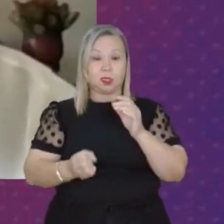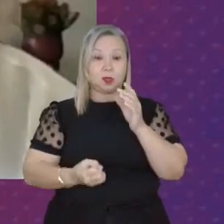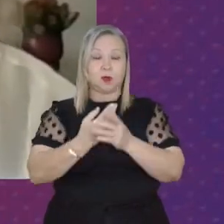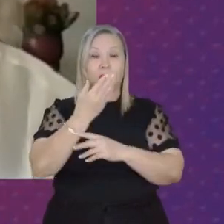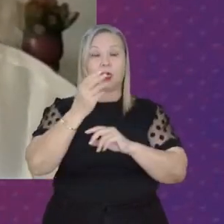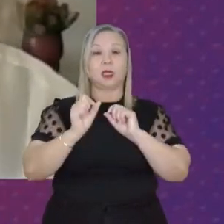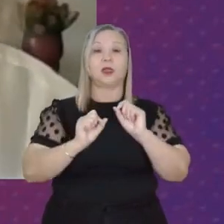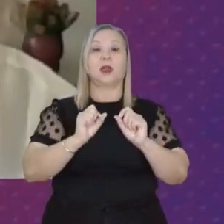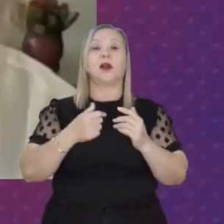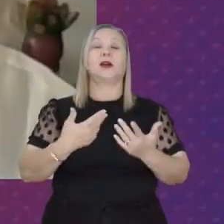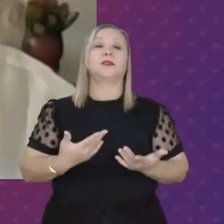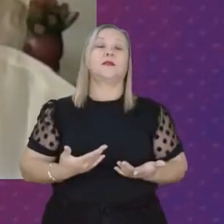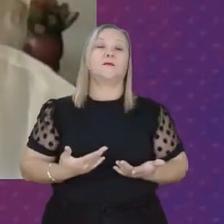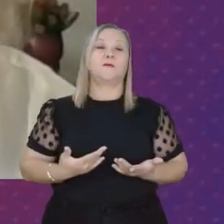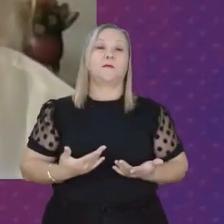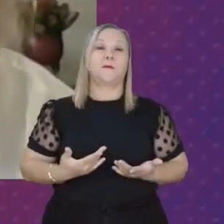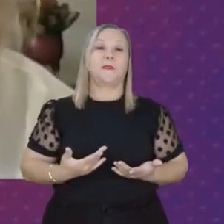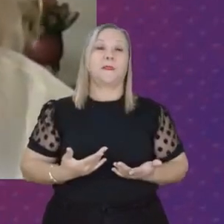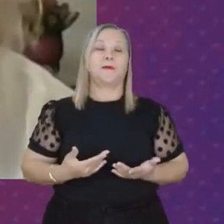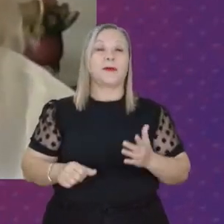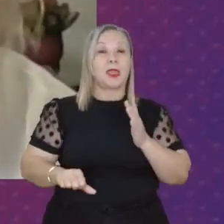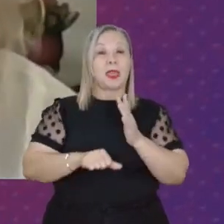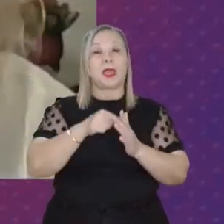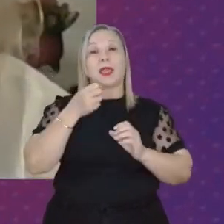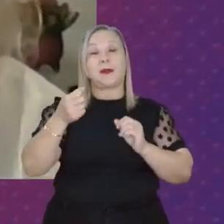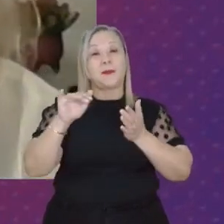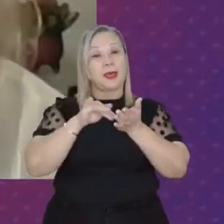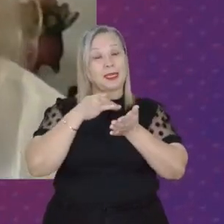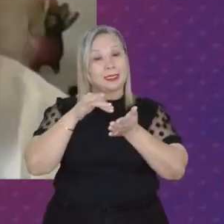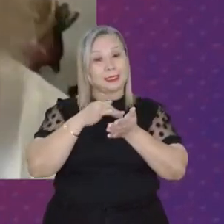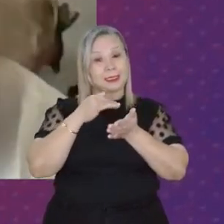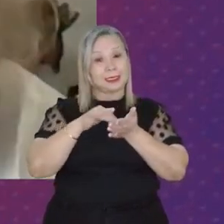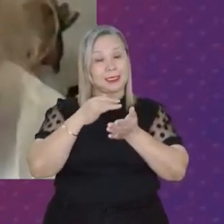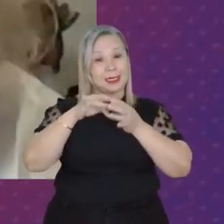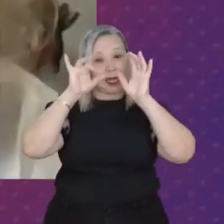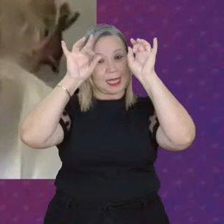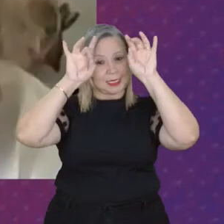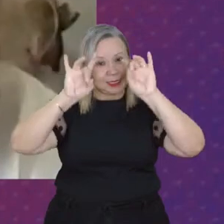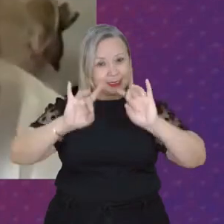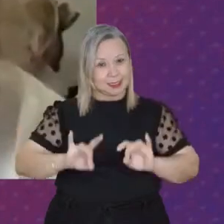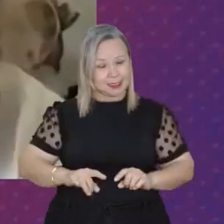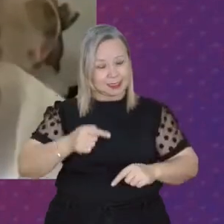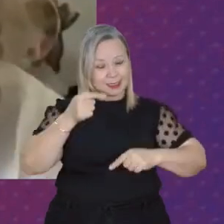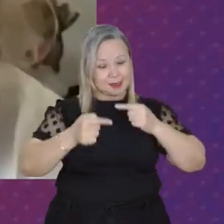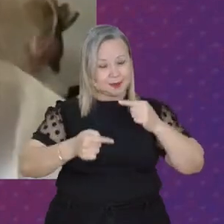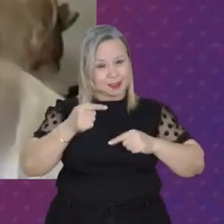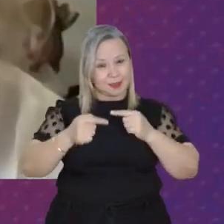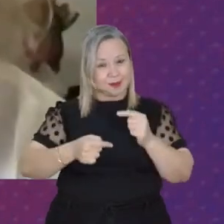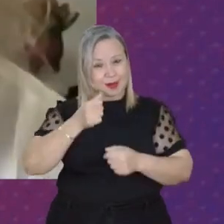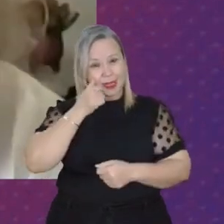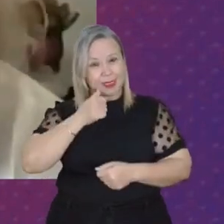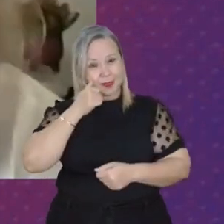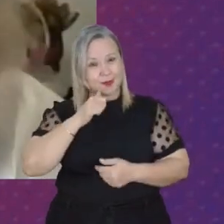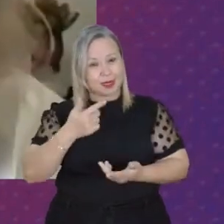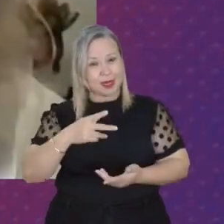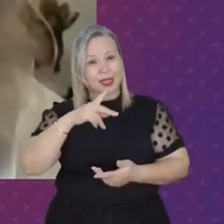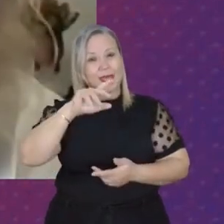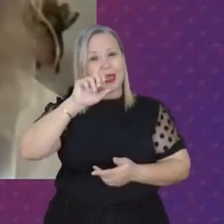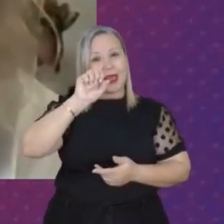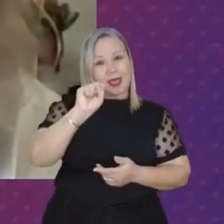criação da primeira Secretaria Especial de Políticas para as Mulheres, a